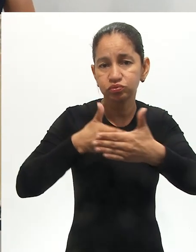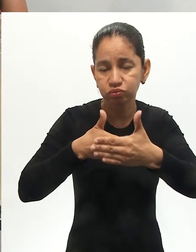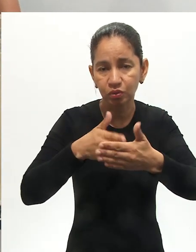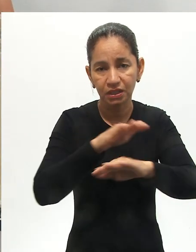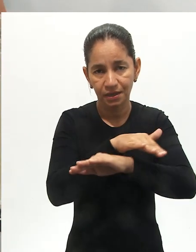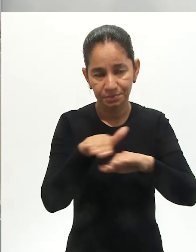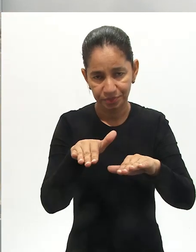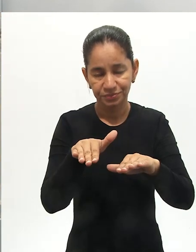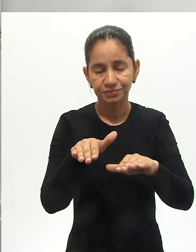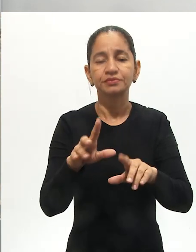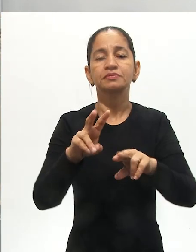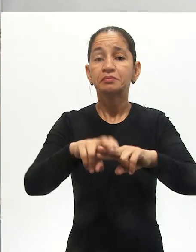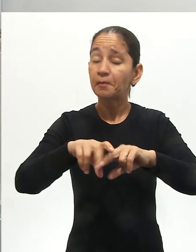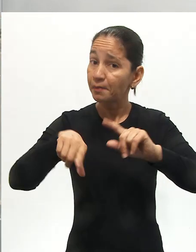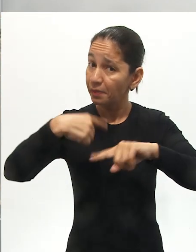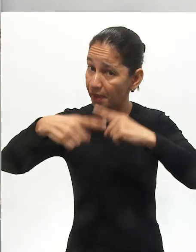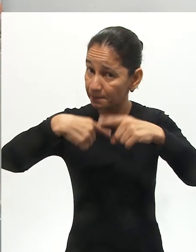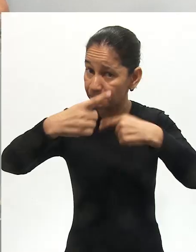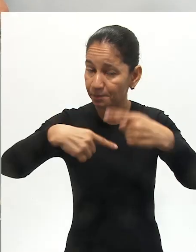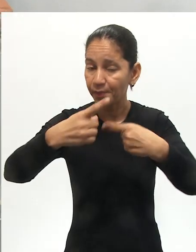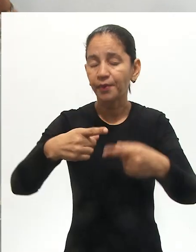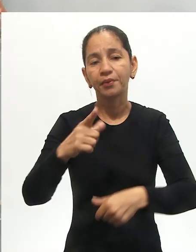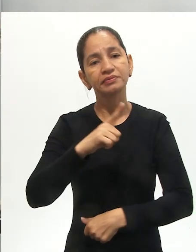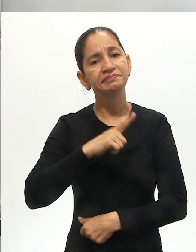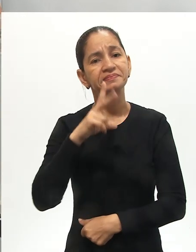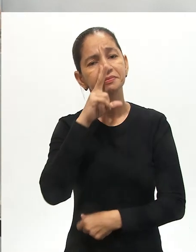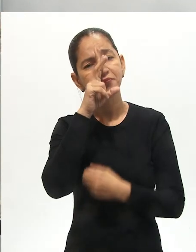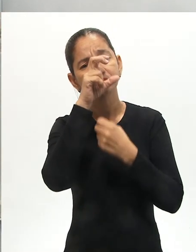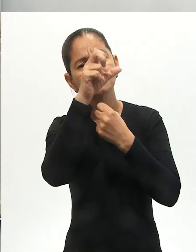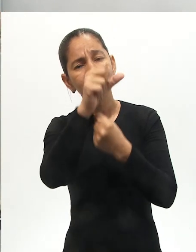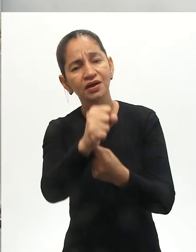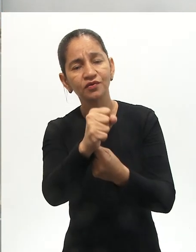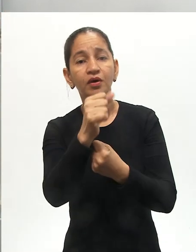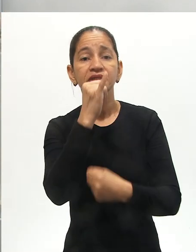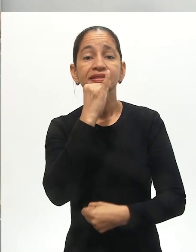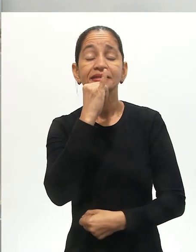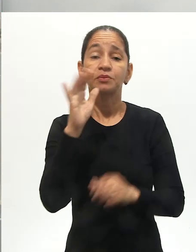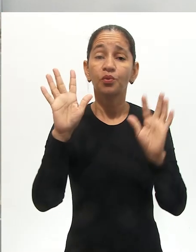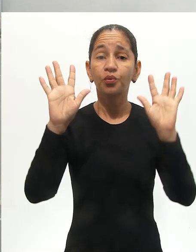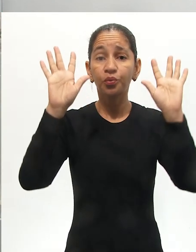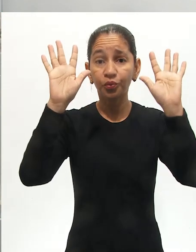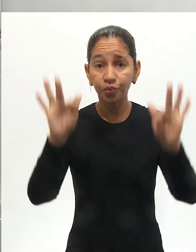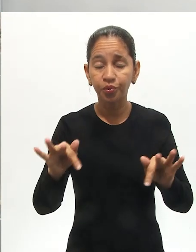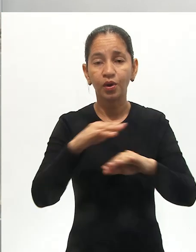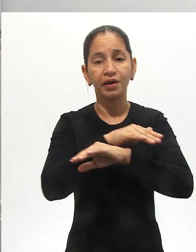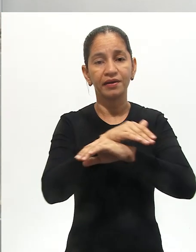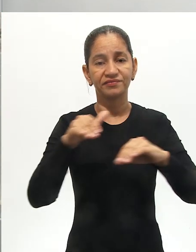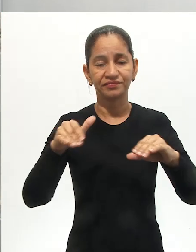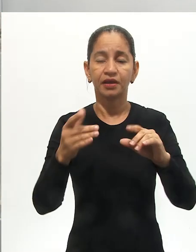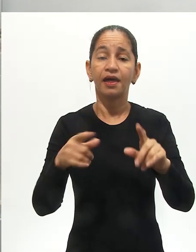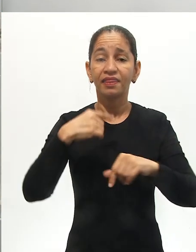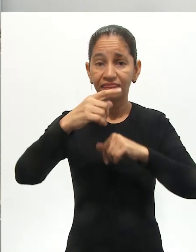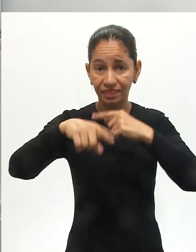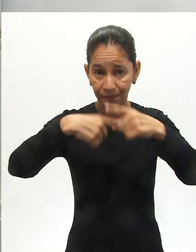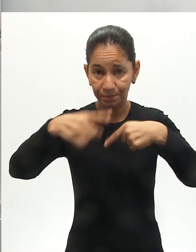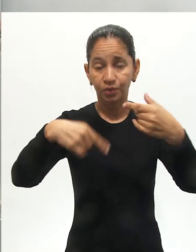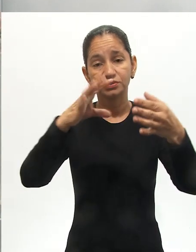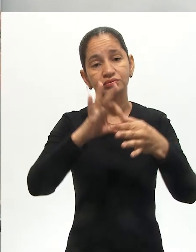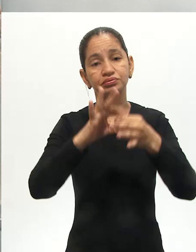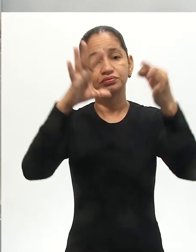concepções pedagógicas, elas vão ganhar força com o fim da ditadura, né, com o